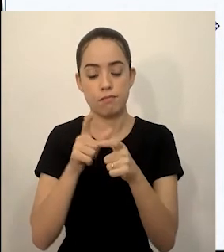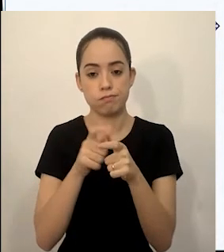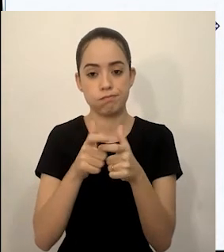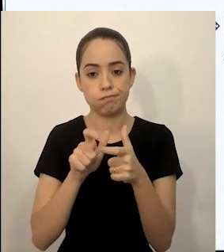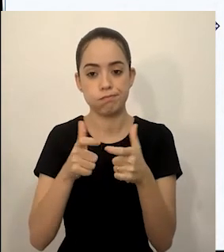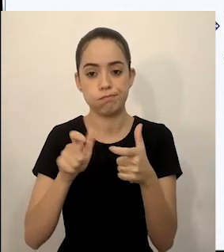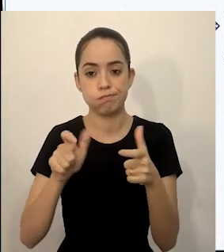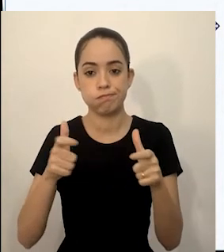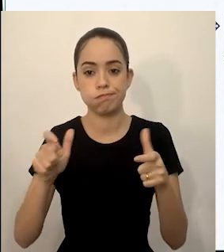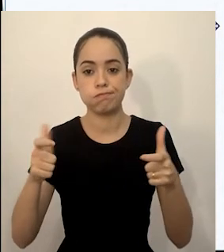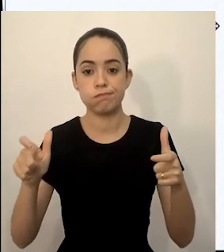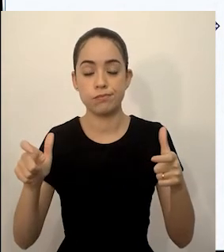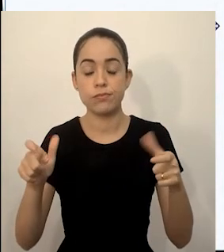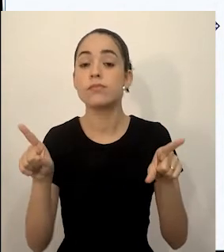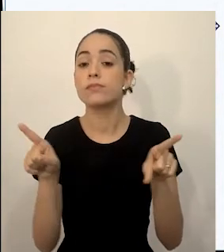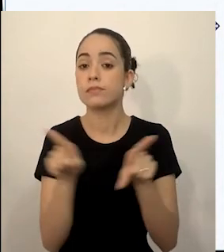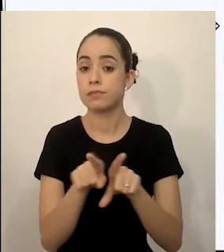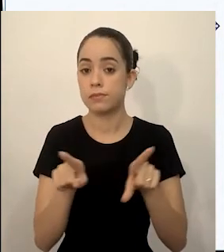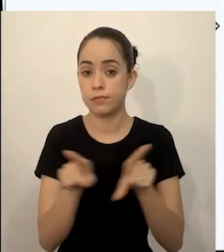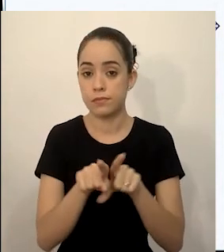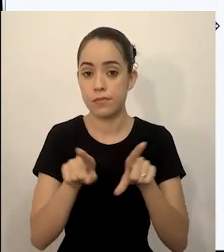granulosa.